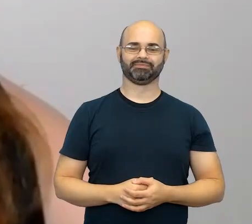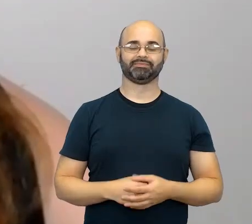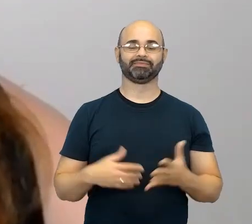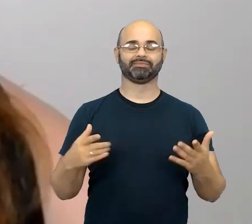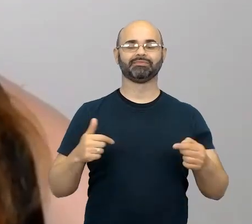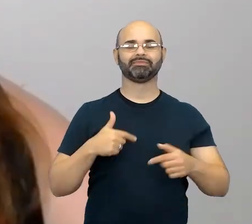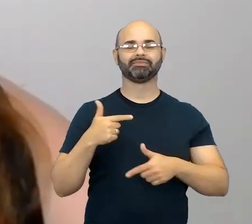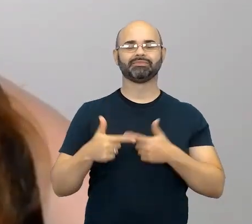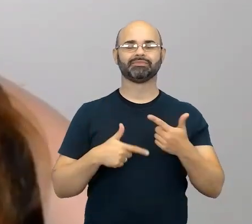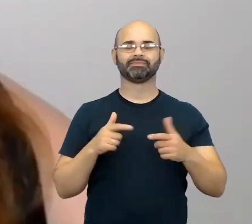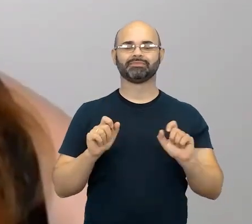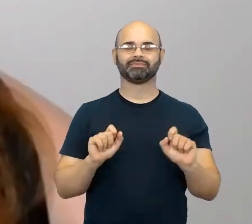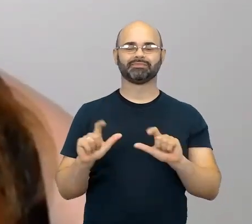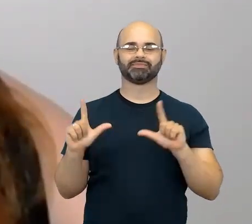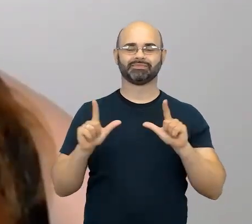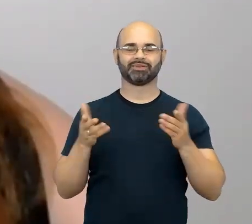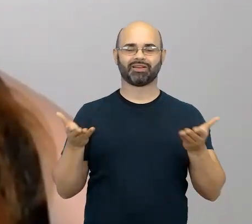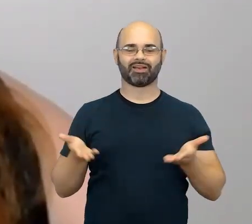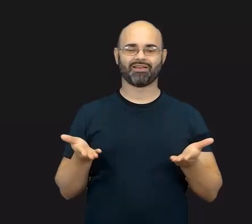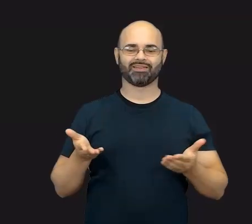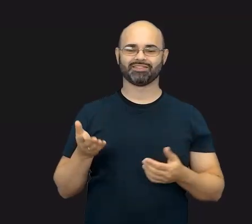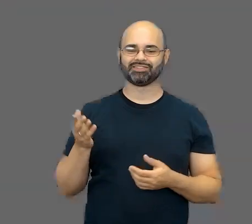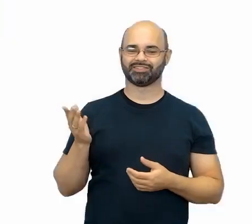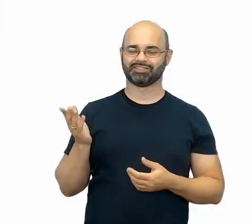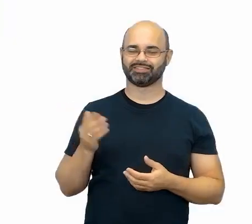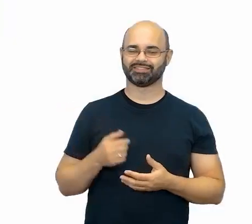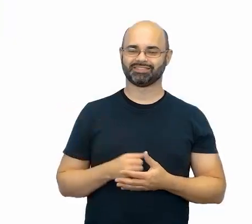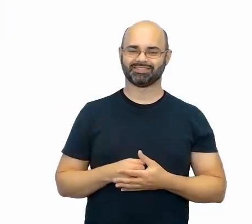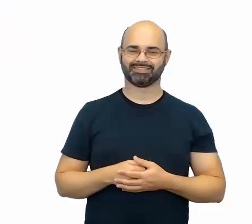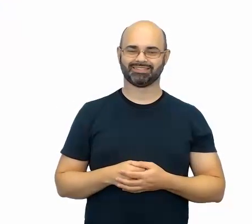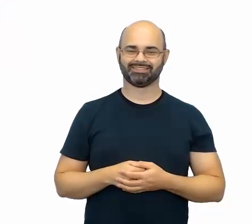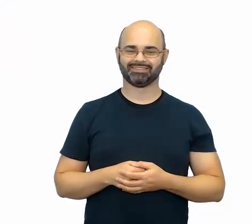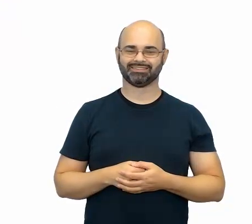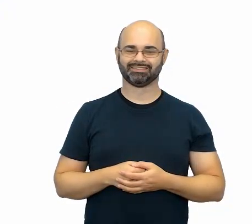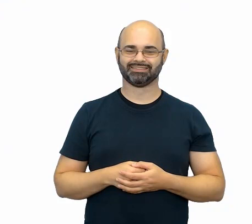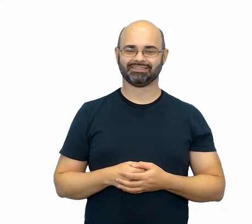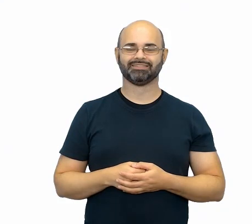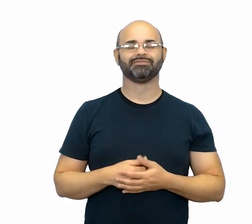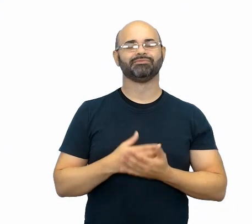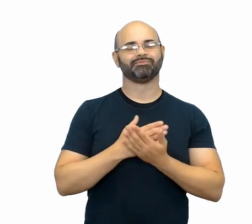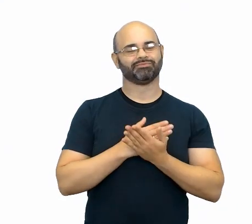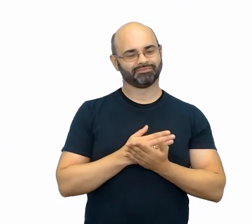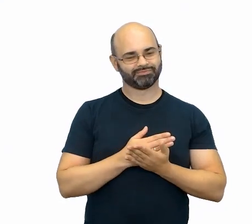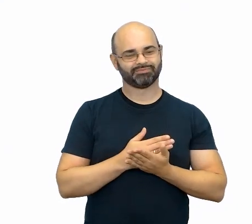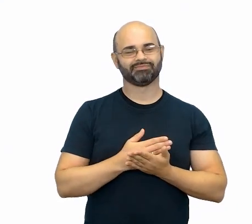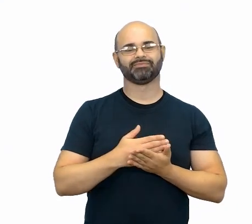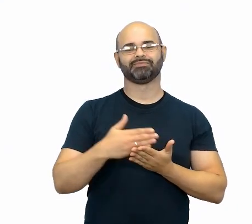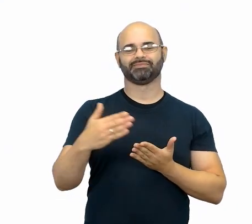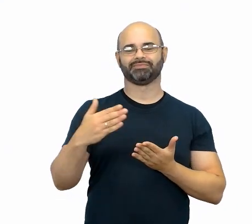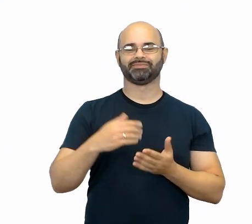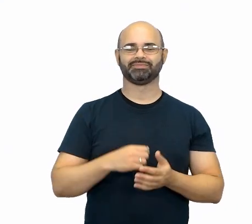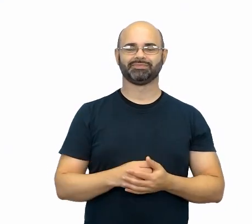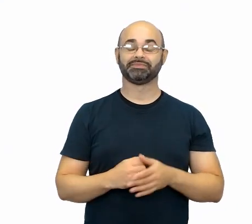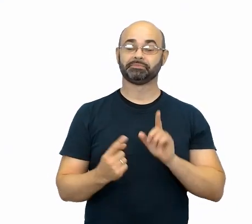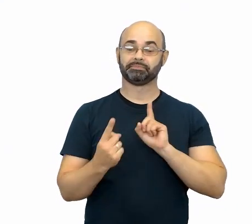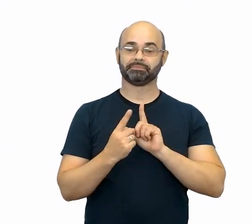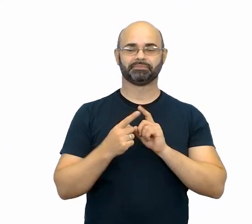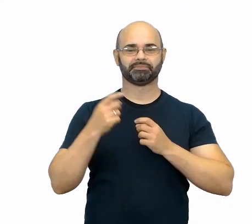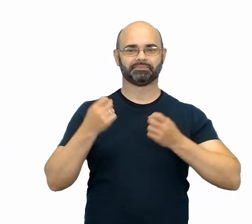nosso trabalho de hoje e vamos dar início à nossa formação.